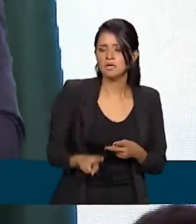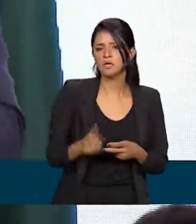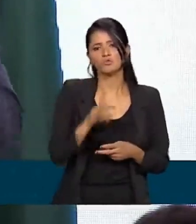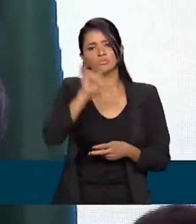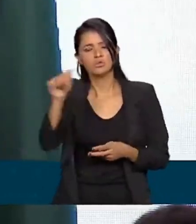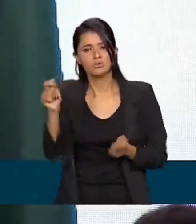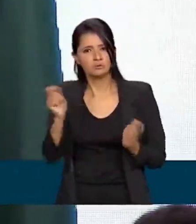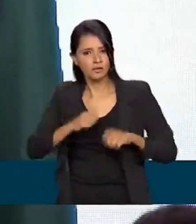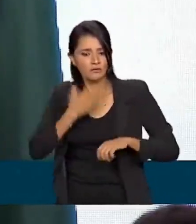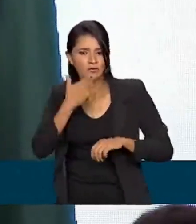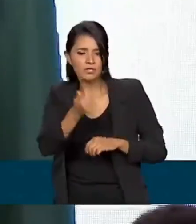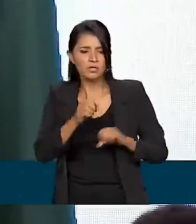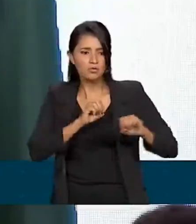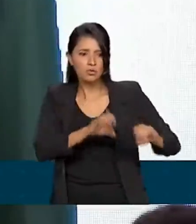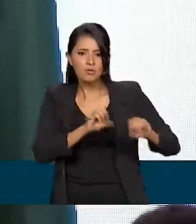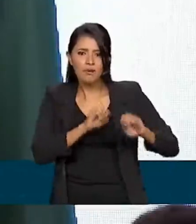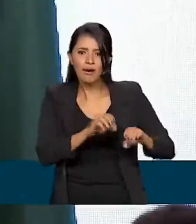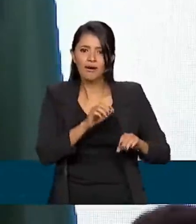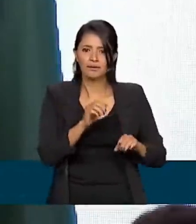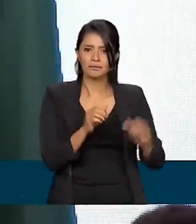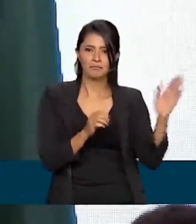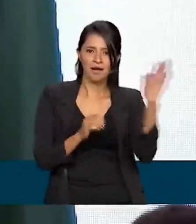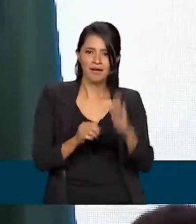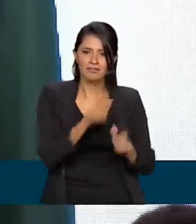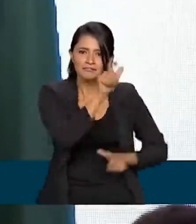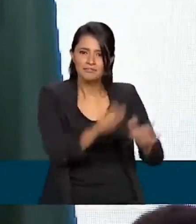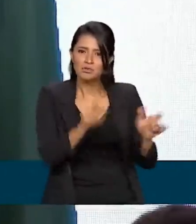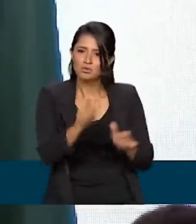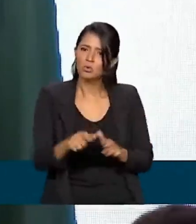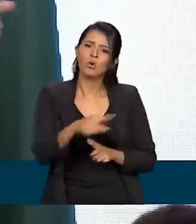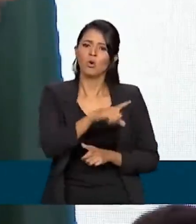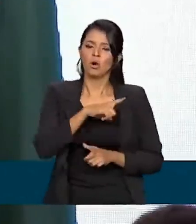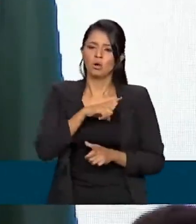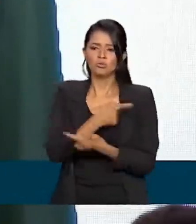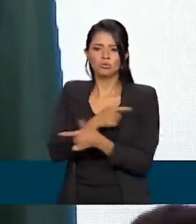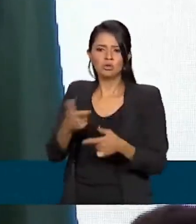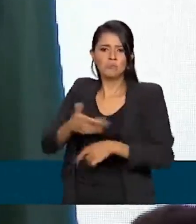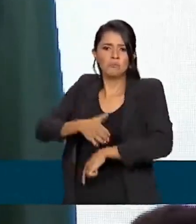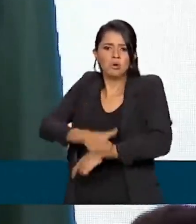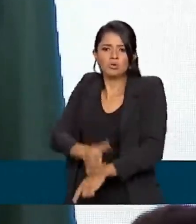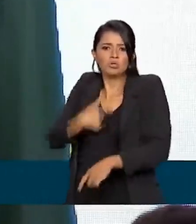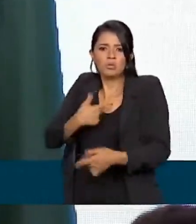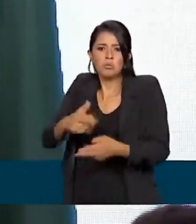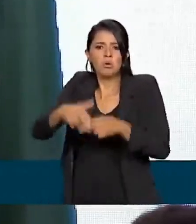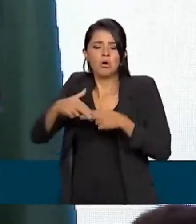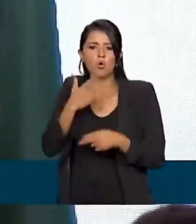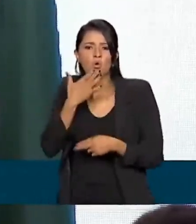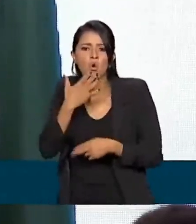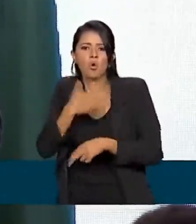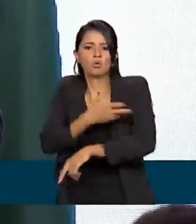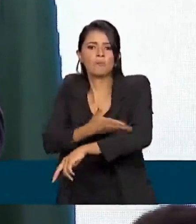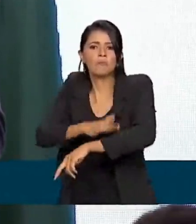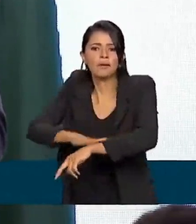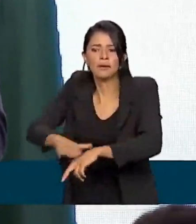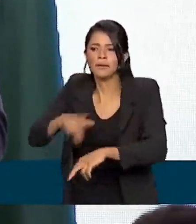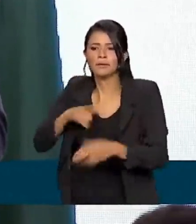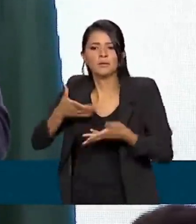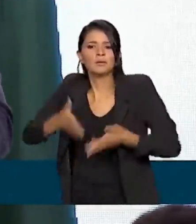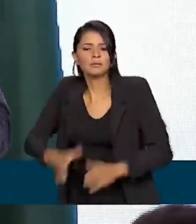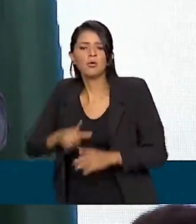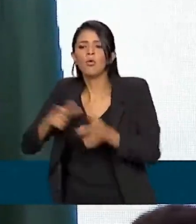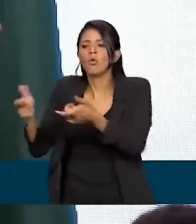precioso do que você educar uma nação para que as pessoas não tenham preconceito pela cor das pessoas, pelo berço que as pessoas